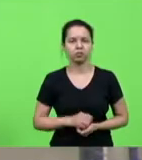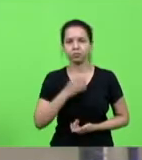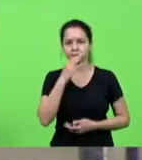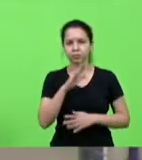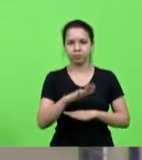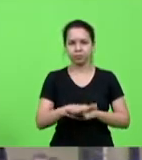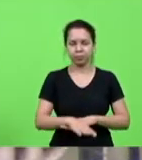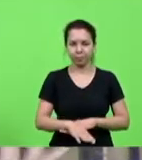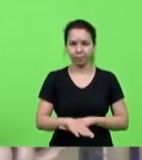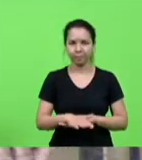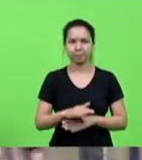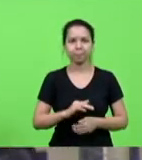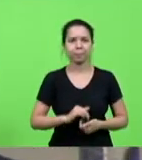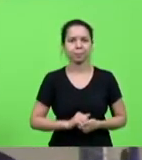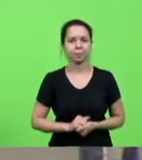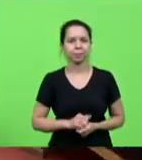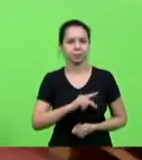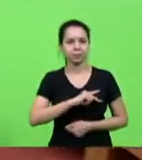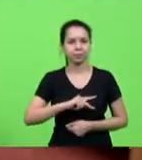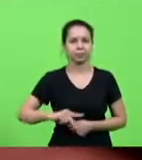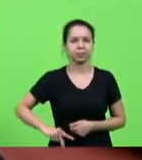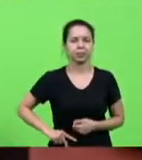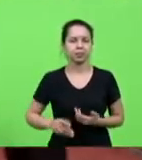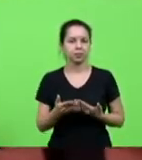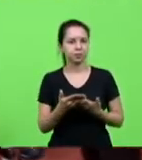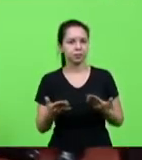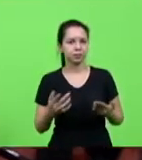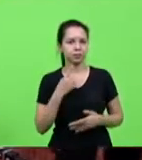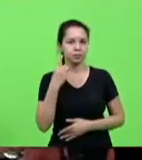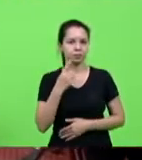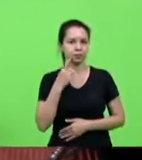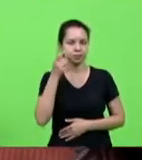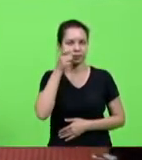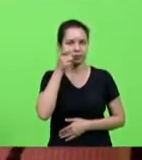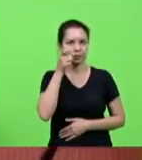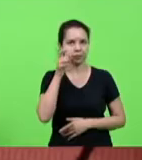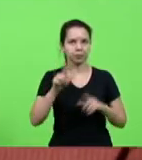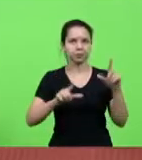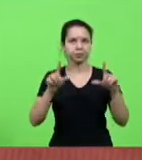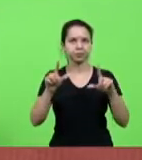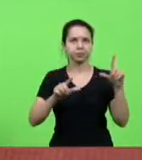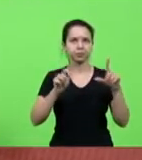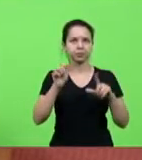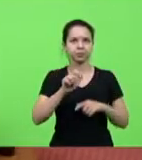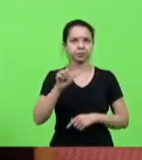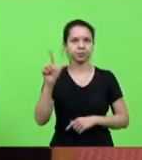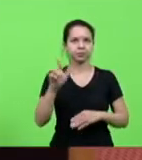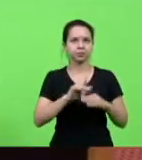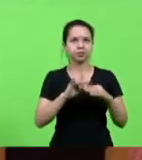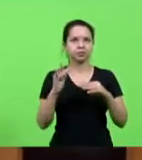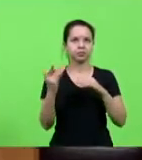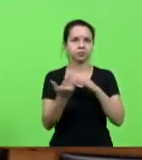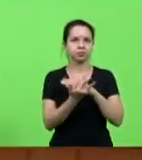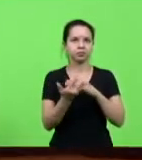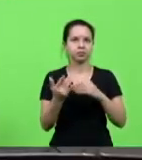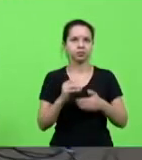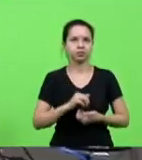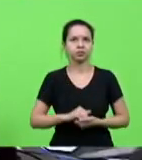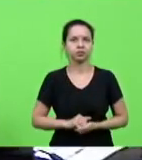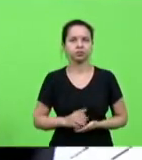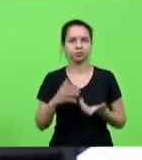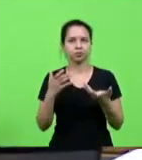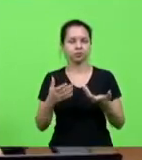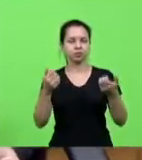tarde, senhor presidente. Boa tarde, colegas, deputados, deputadas, a quem nos assiste pela TVA e também pelas redes sociais. Eu gostaria de falar